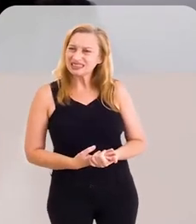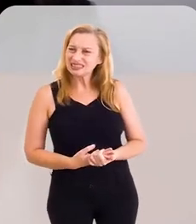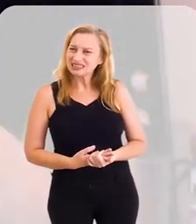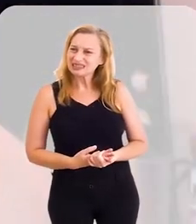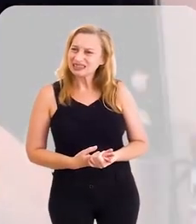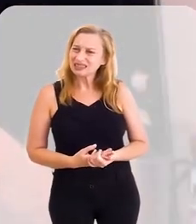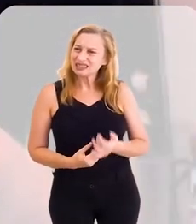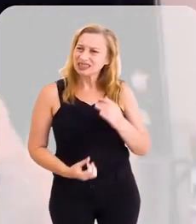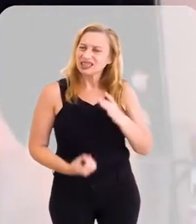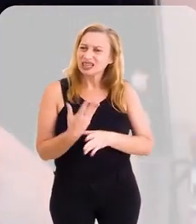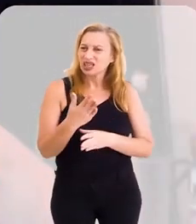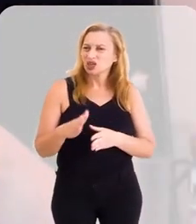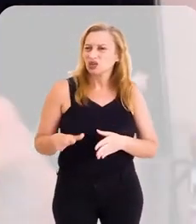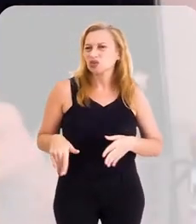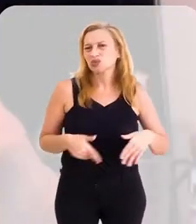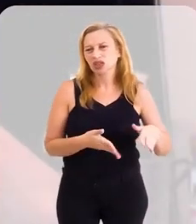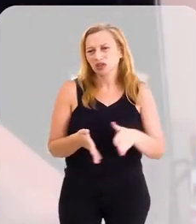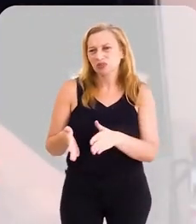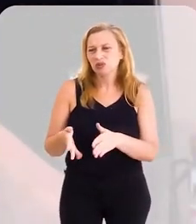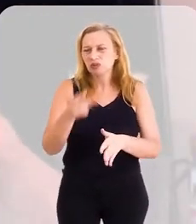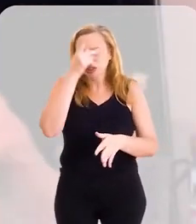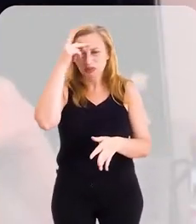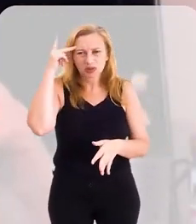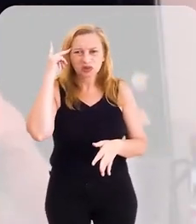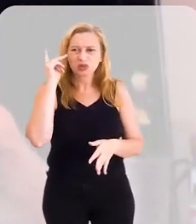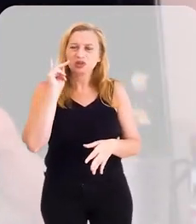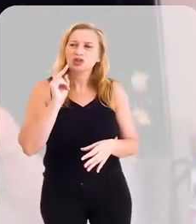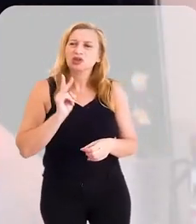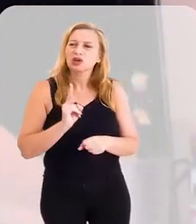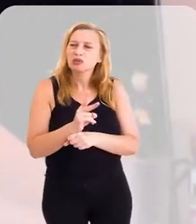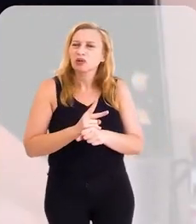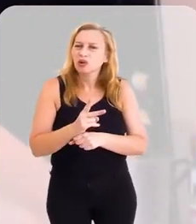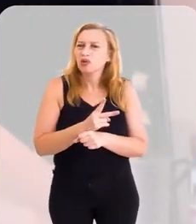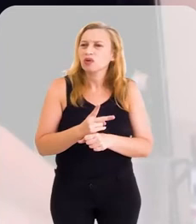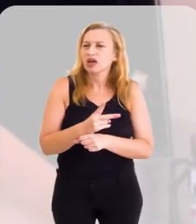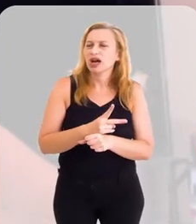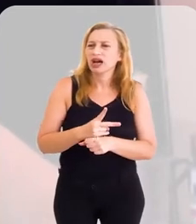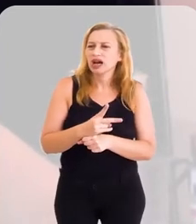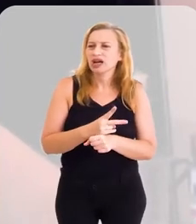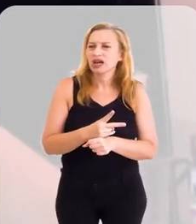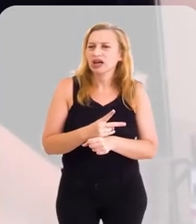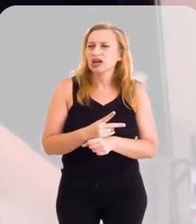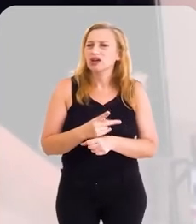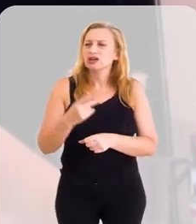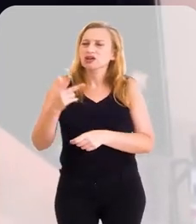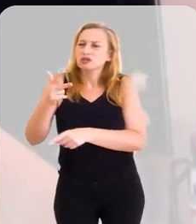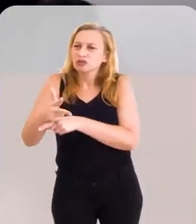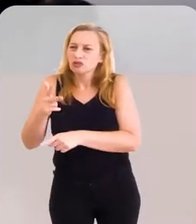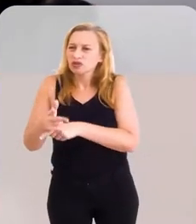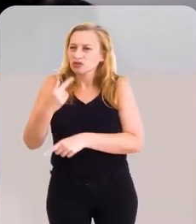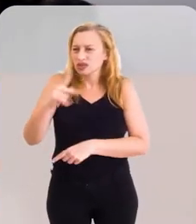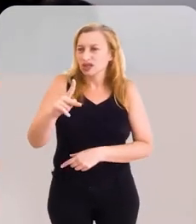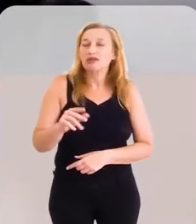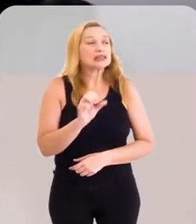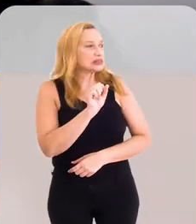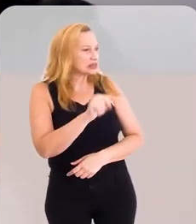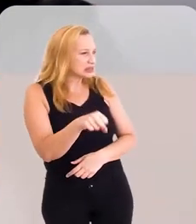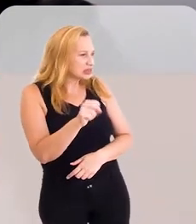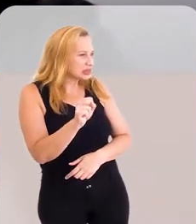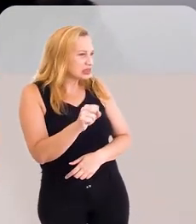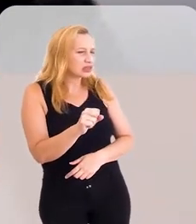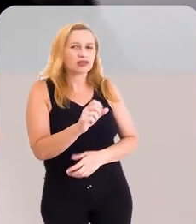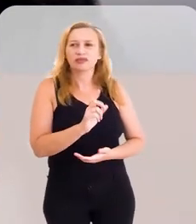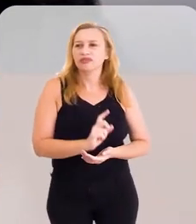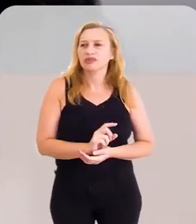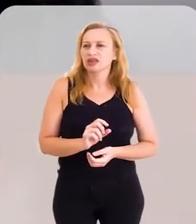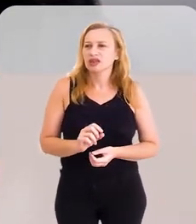que isso acabou criando um canal para as pessoas buscarem o que os seus vídeos têm a dizer? Sim, eu acredito que